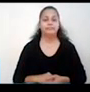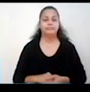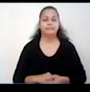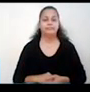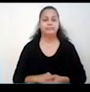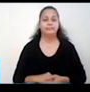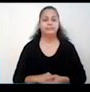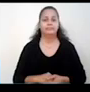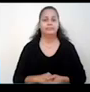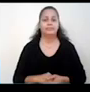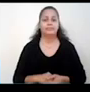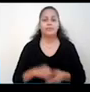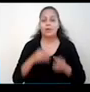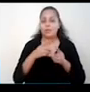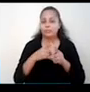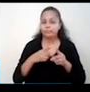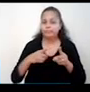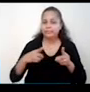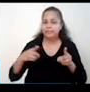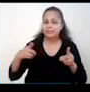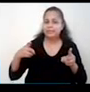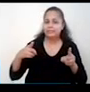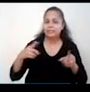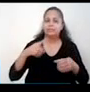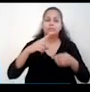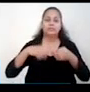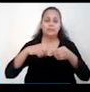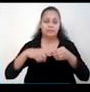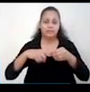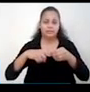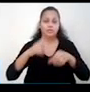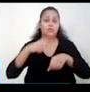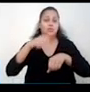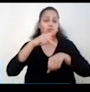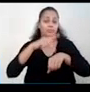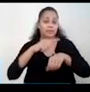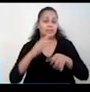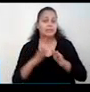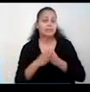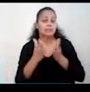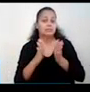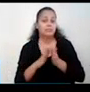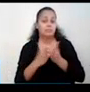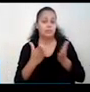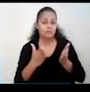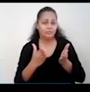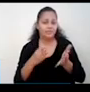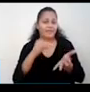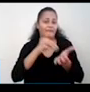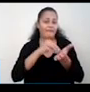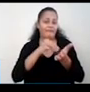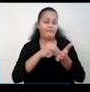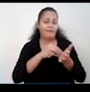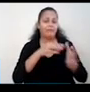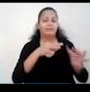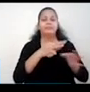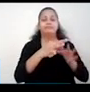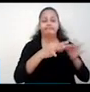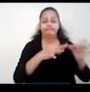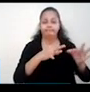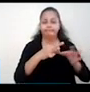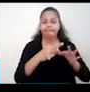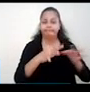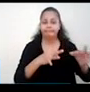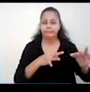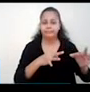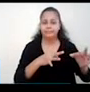Então, o crescimento aí das cidades nos países pobres, aliado à falta de planejamento, né, surgiu